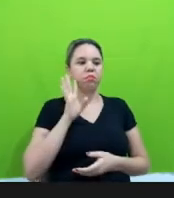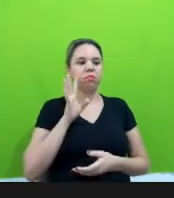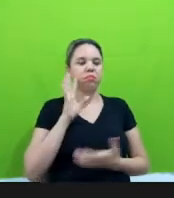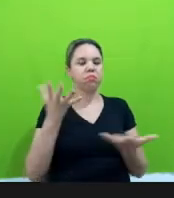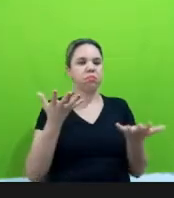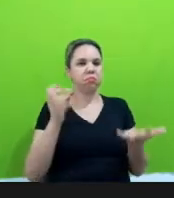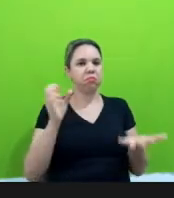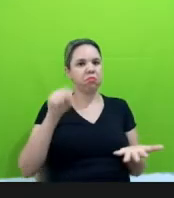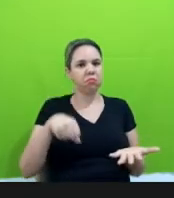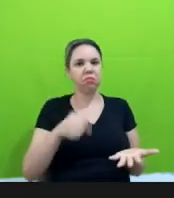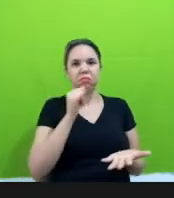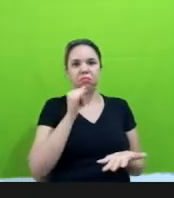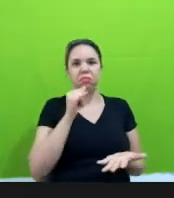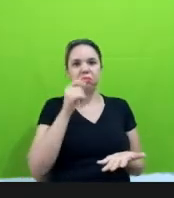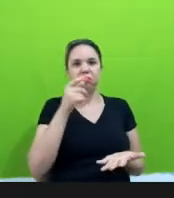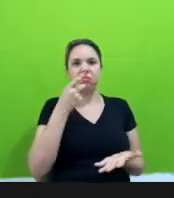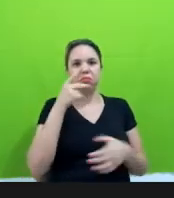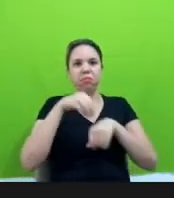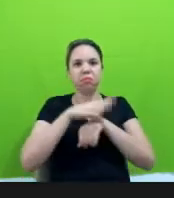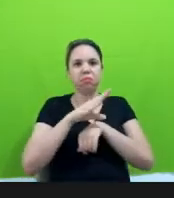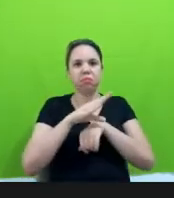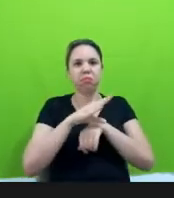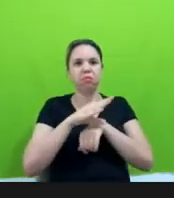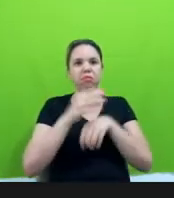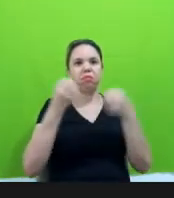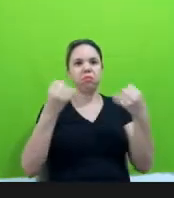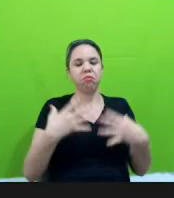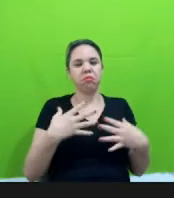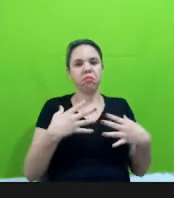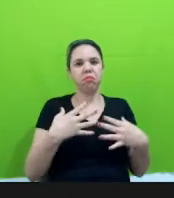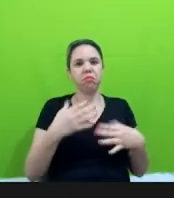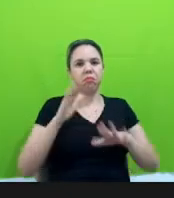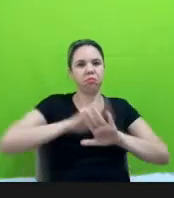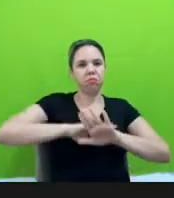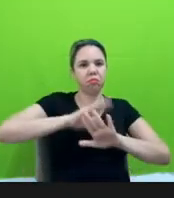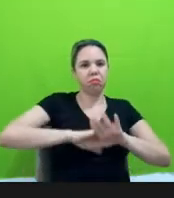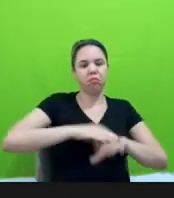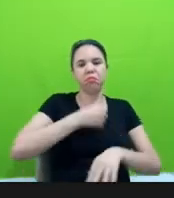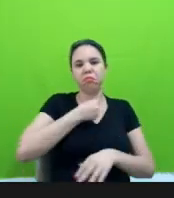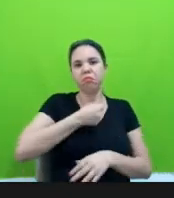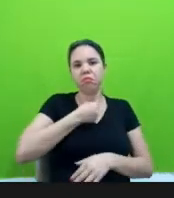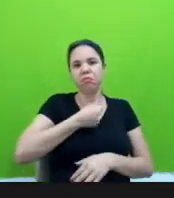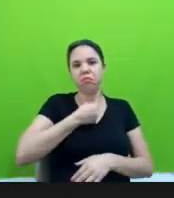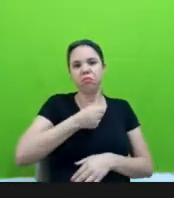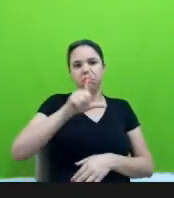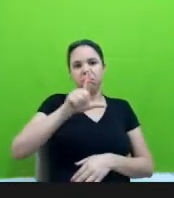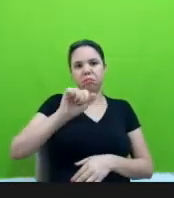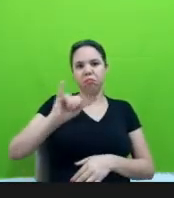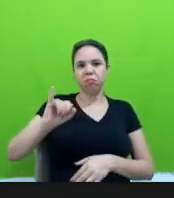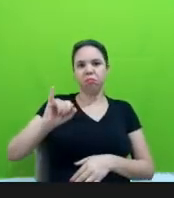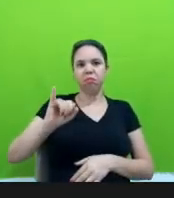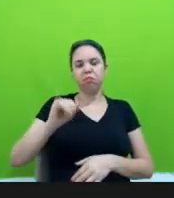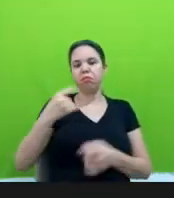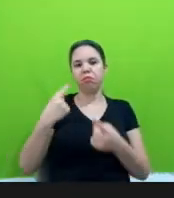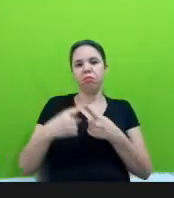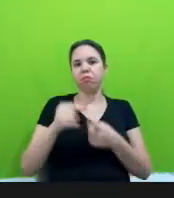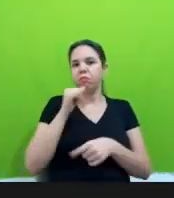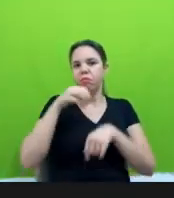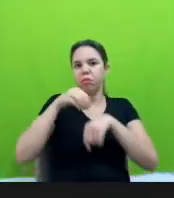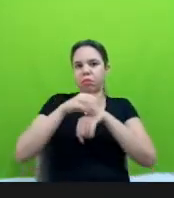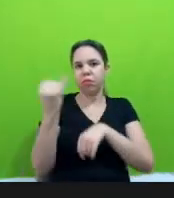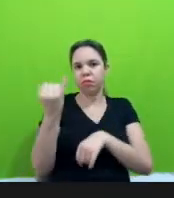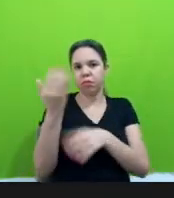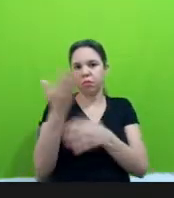esses exemplos que você falou que vai contar, né, de bastidores aí, de reportagens que usaram a LAI, porque esses exemplos são bem importantes